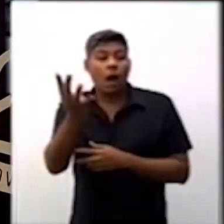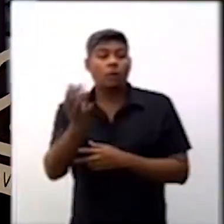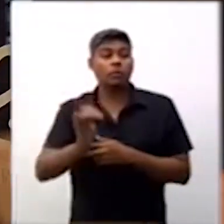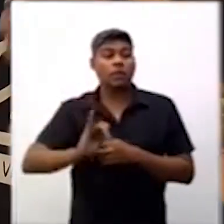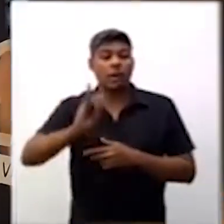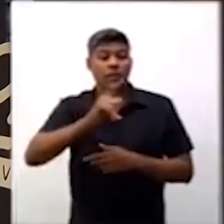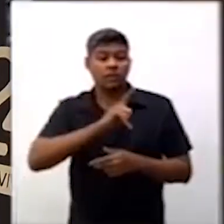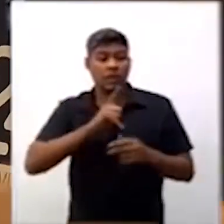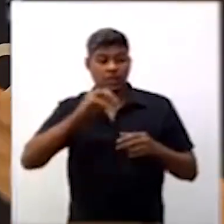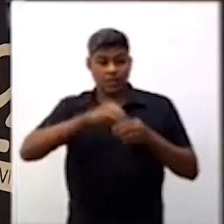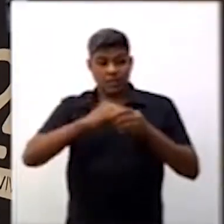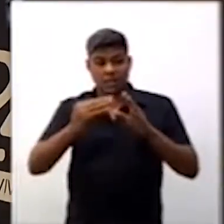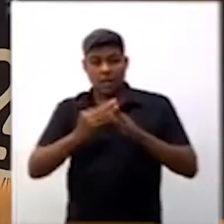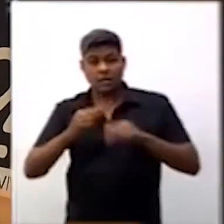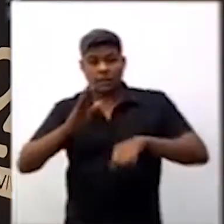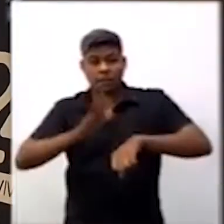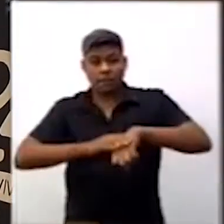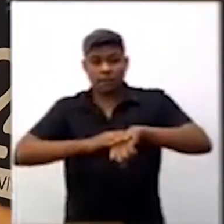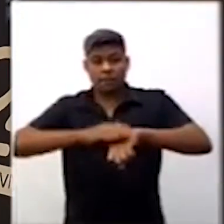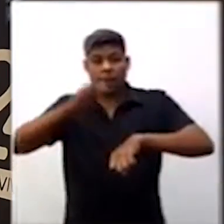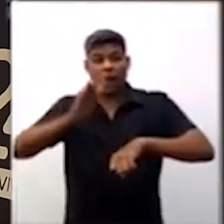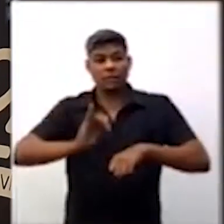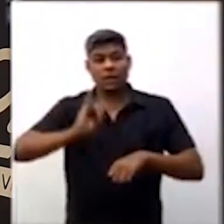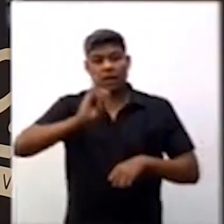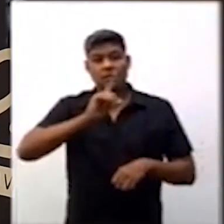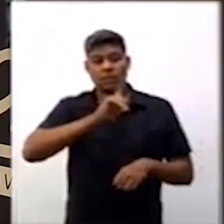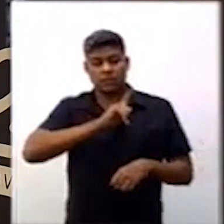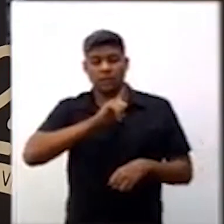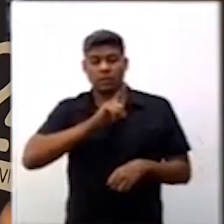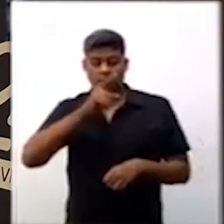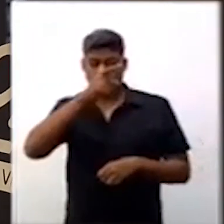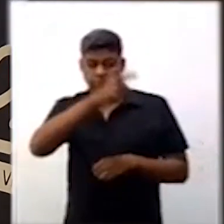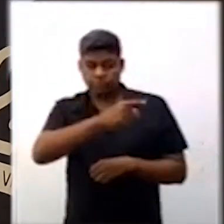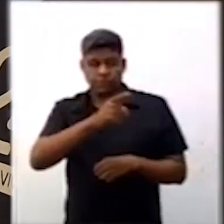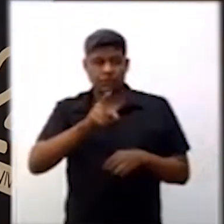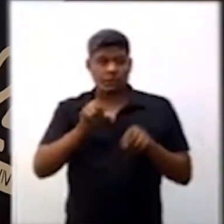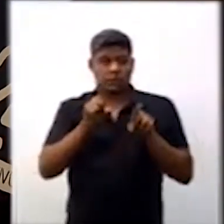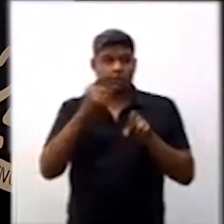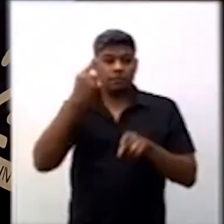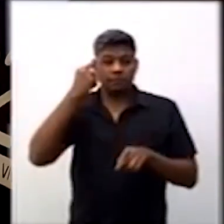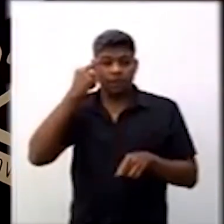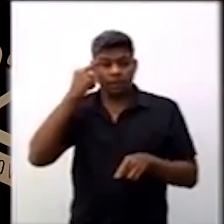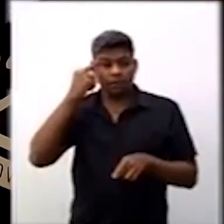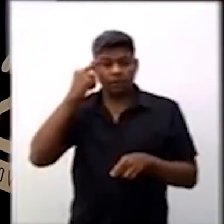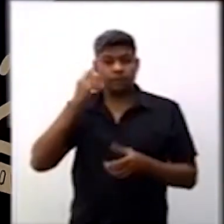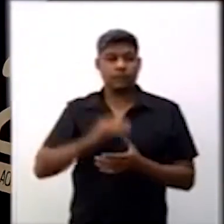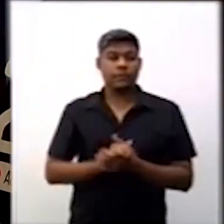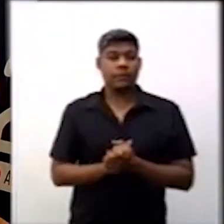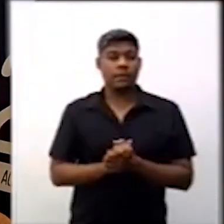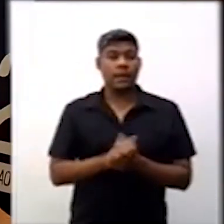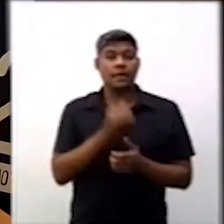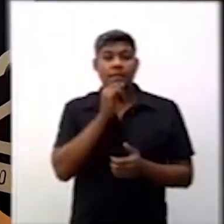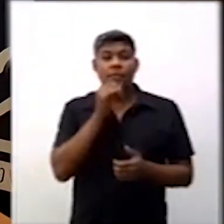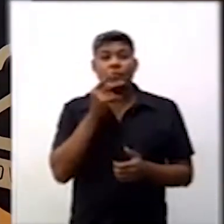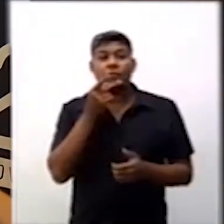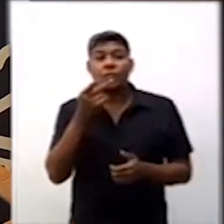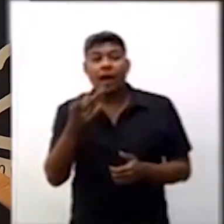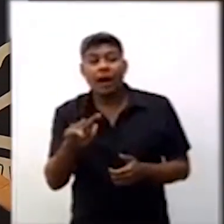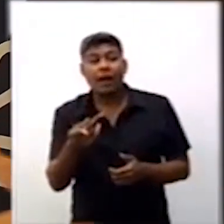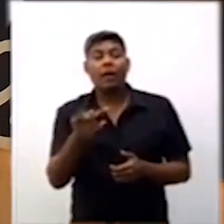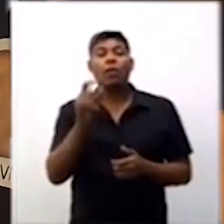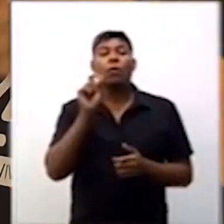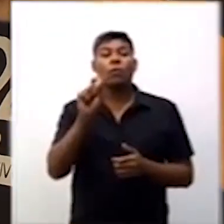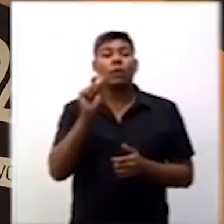na casa, mais correntes elétricas você tem atuando ali. E aí pense comigo, a gente está falando então agora